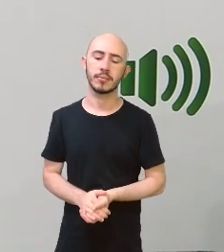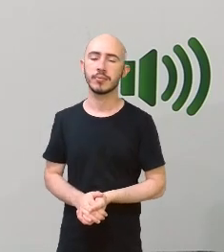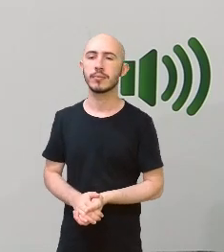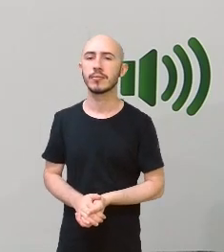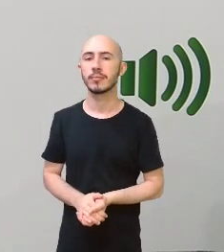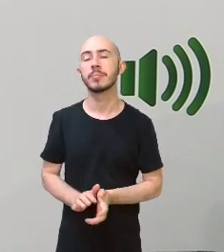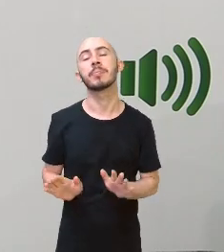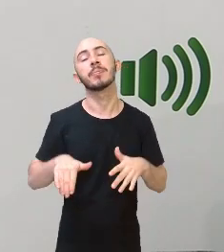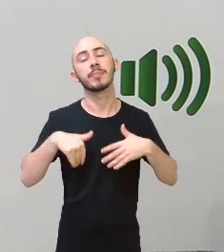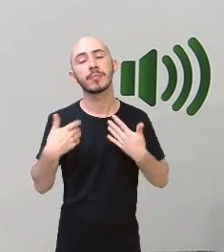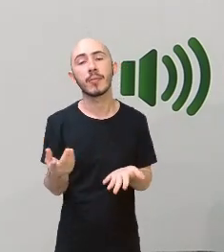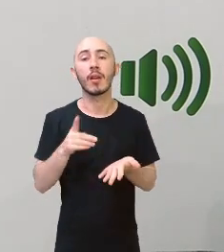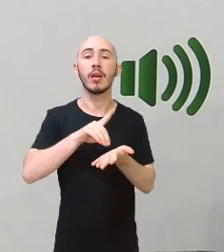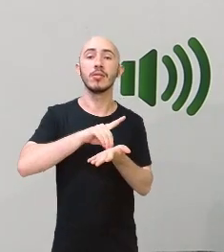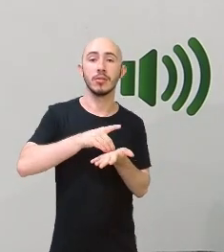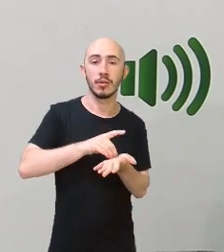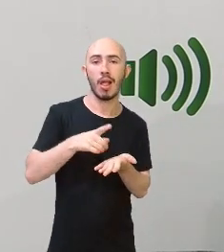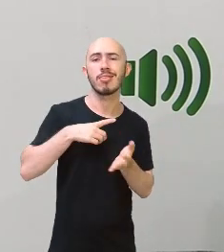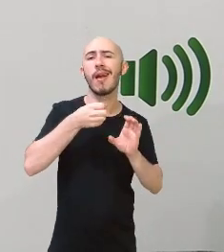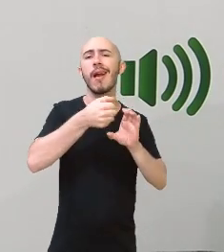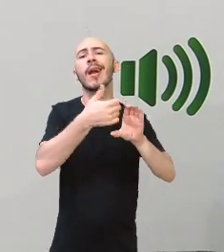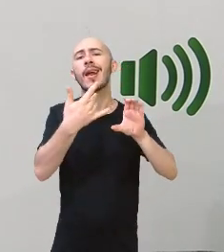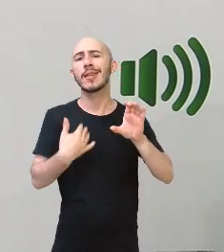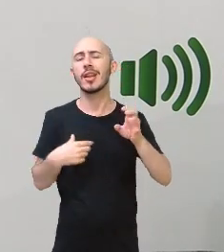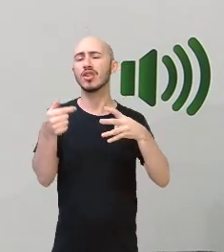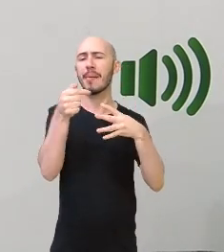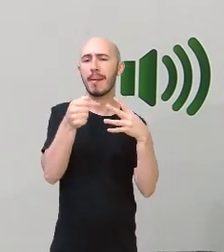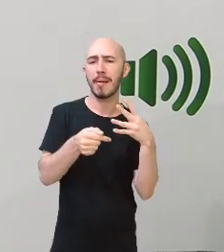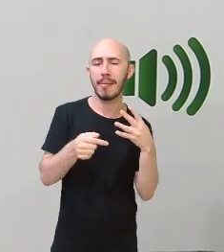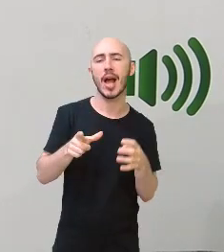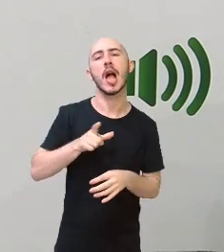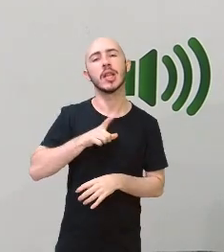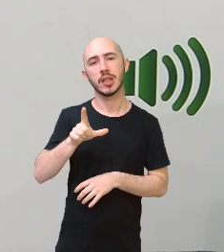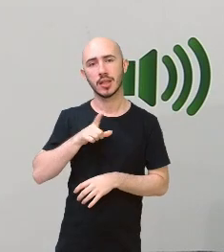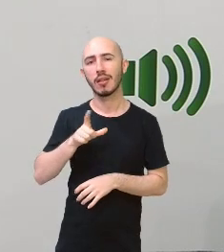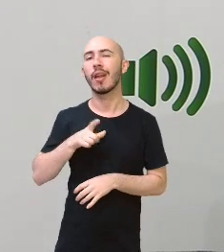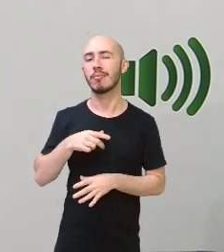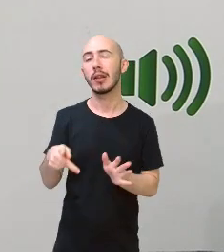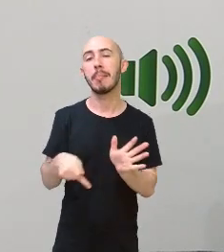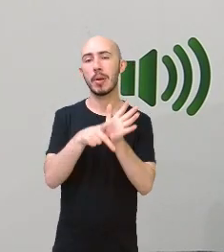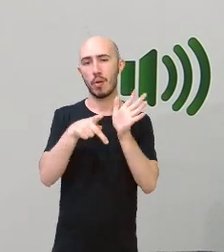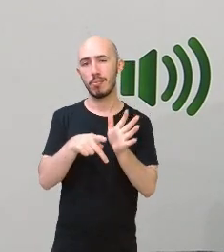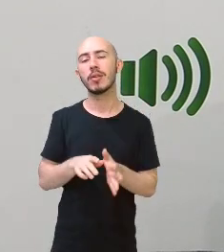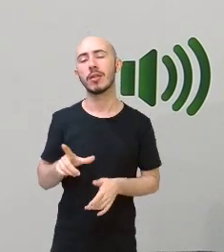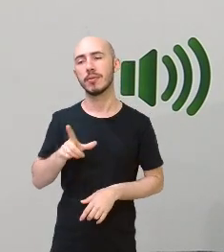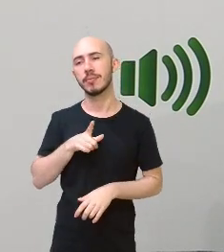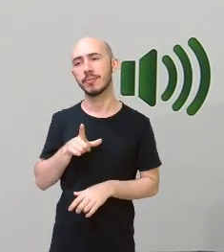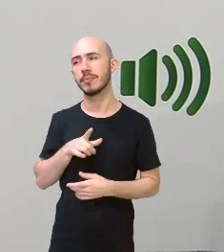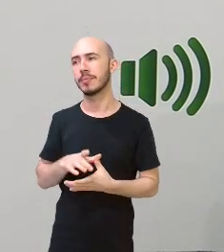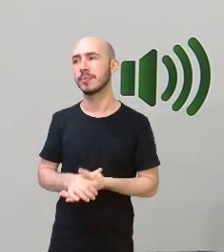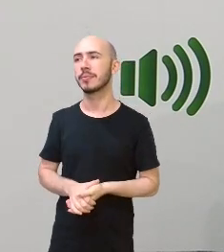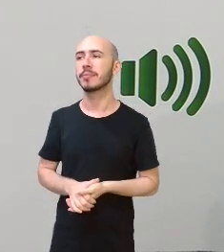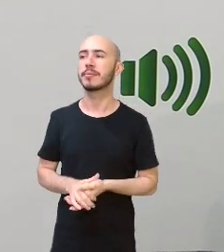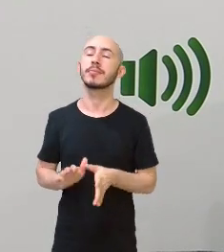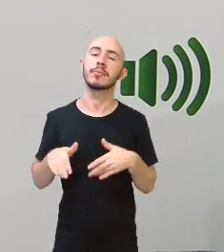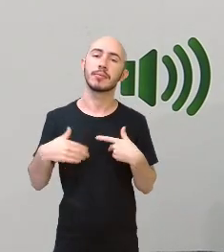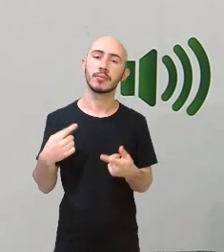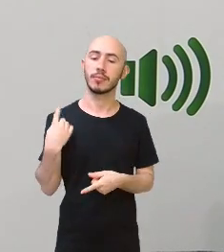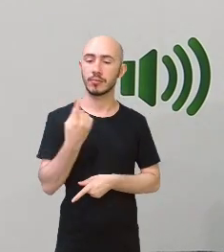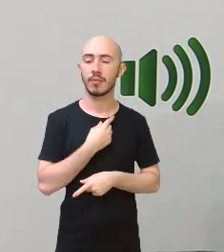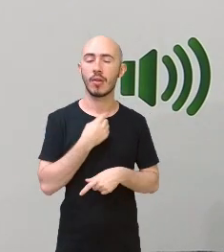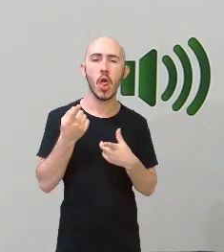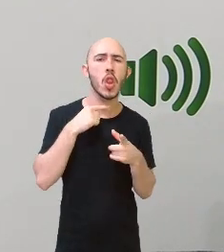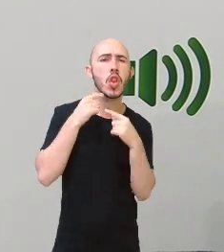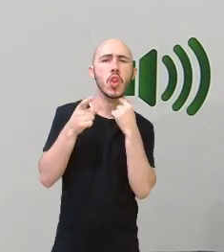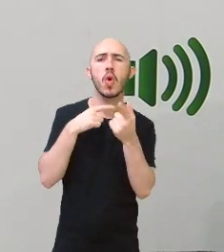Então, o dicionário, ele tem algumas características em especial, tá certo? Então, muitas vezes, quando nós temos